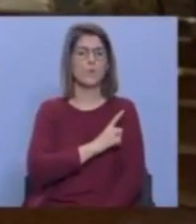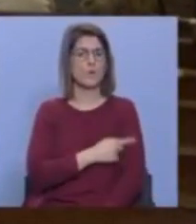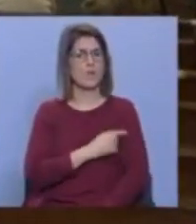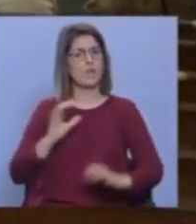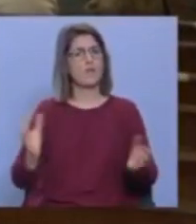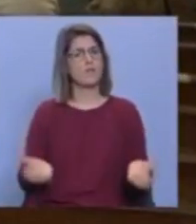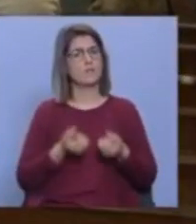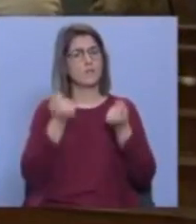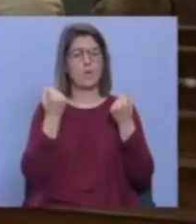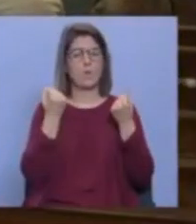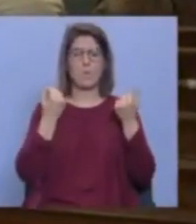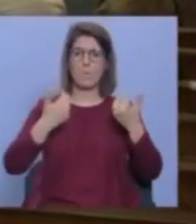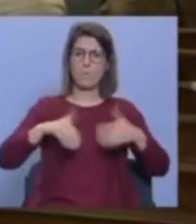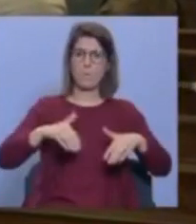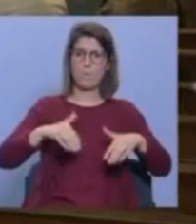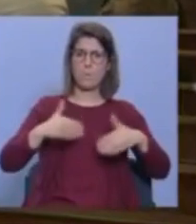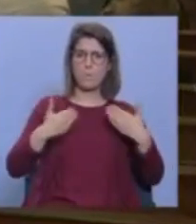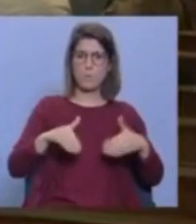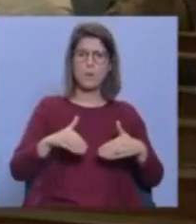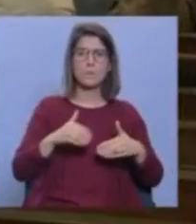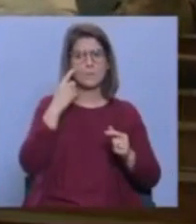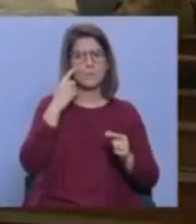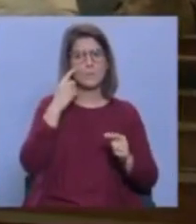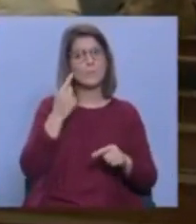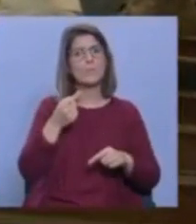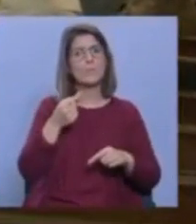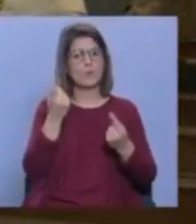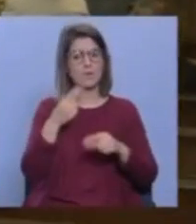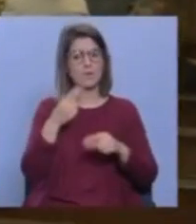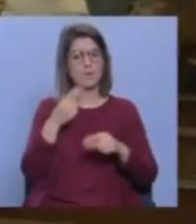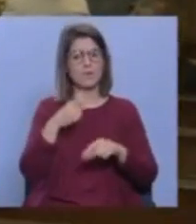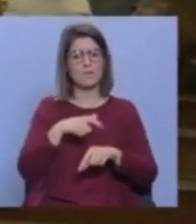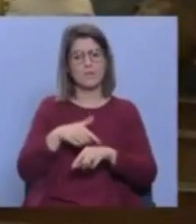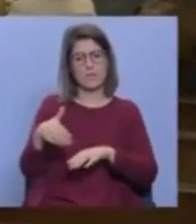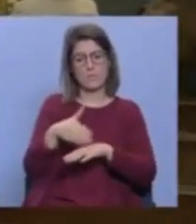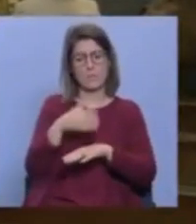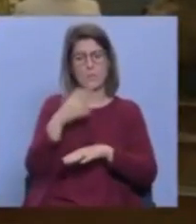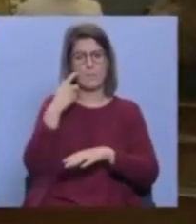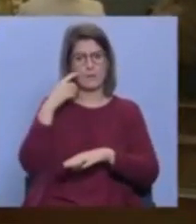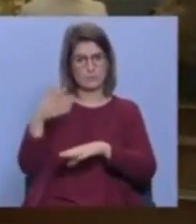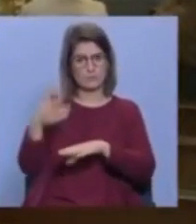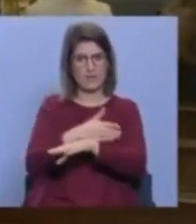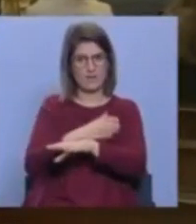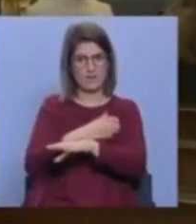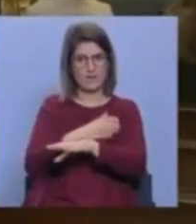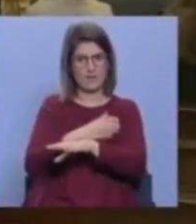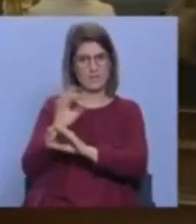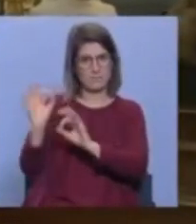salvação, que nos leva a ver nesta quaresma o